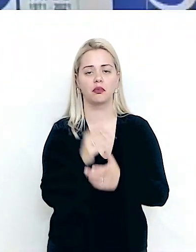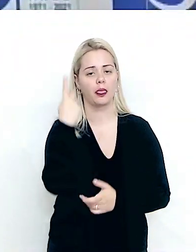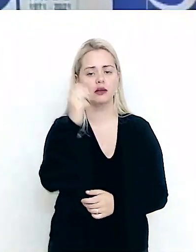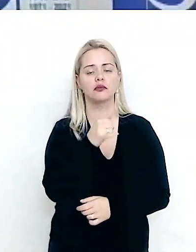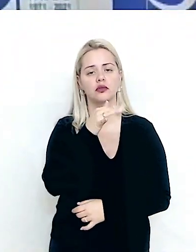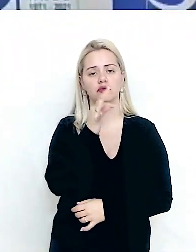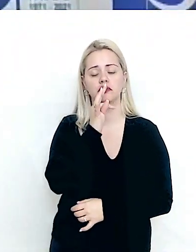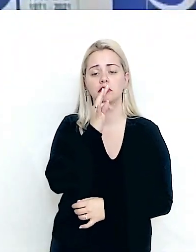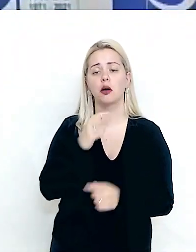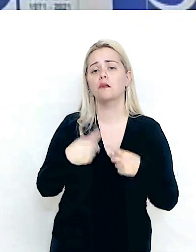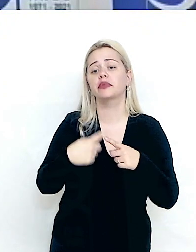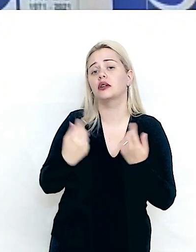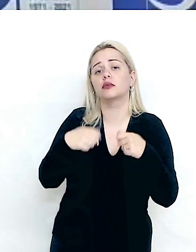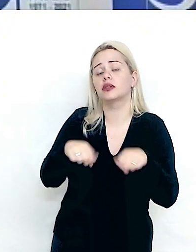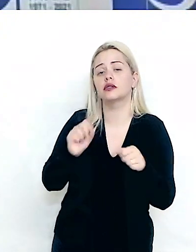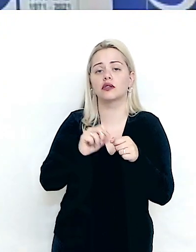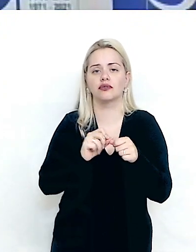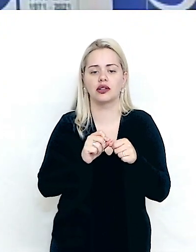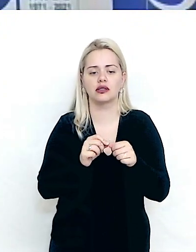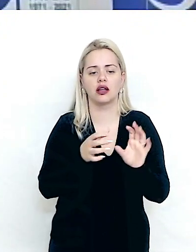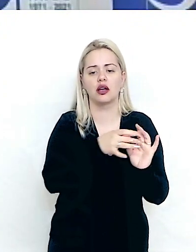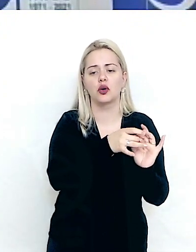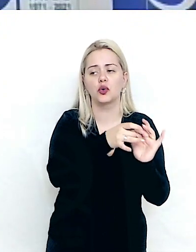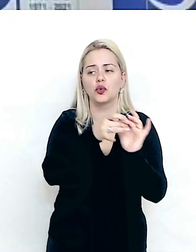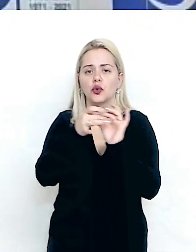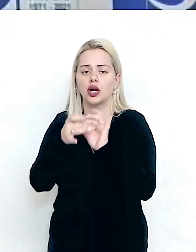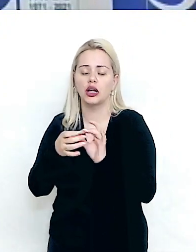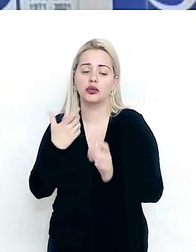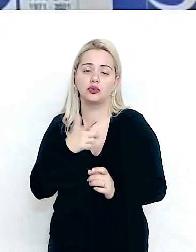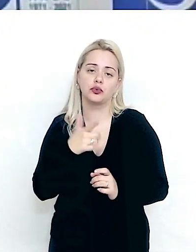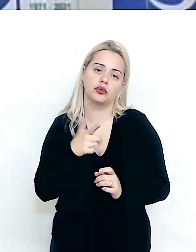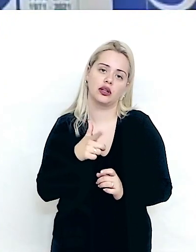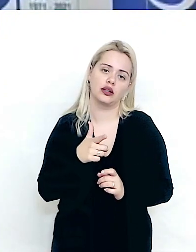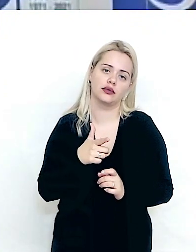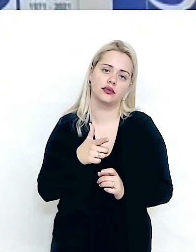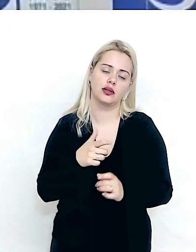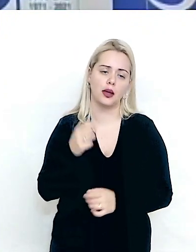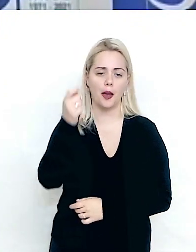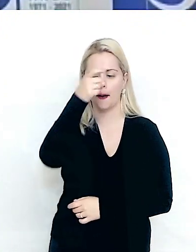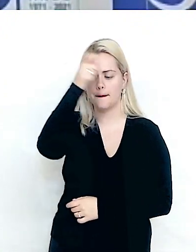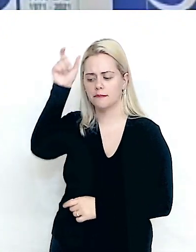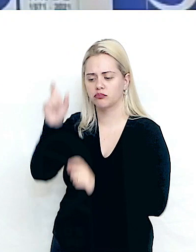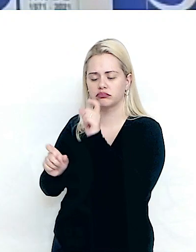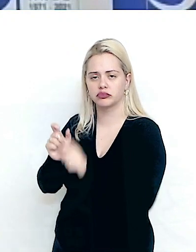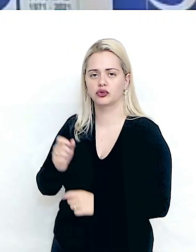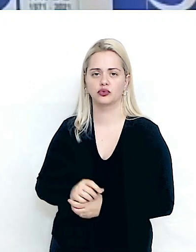precisam fazer um nexo inexistente com questões ambientais no Brasil.